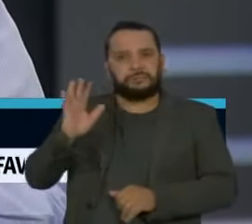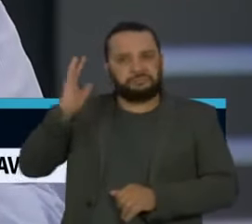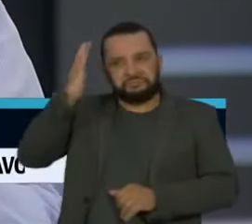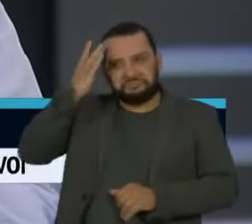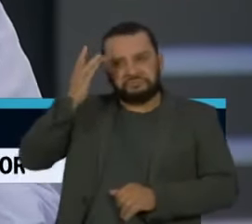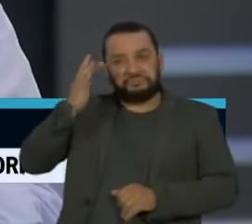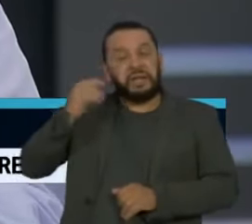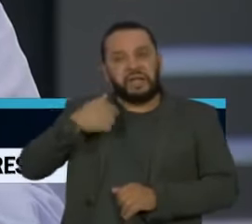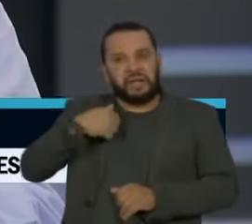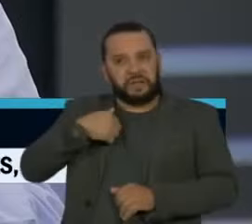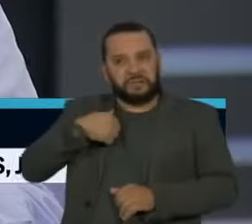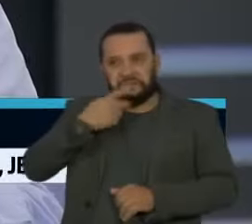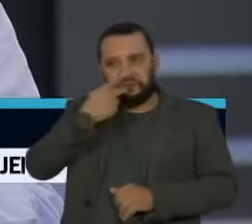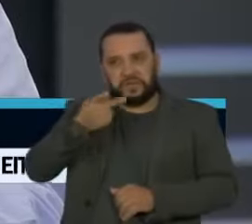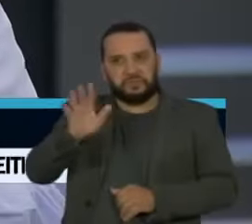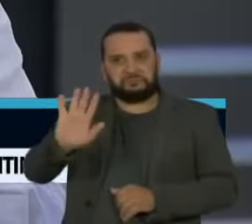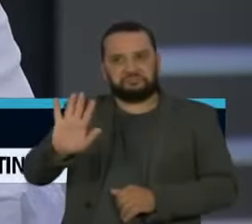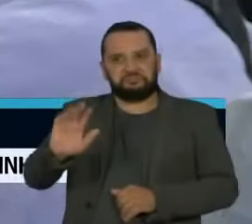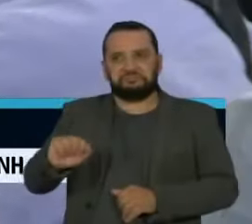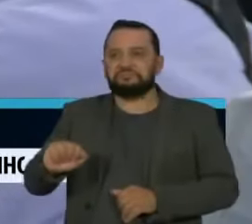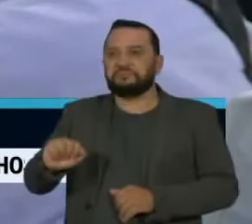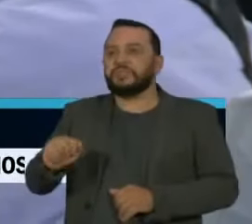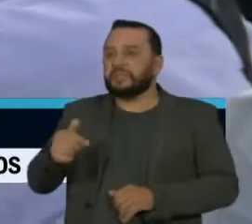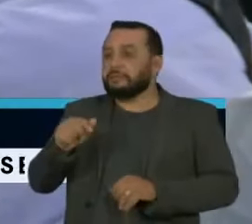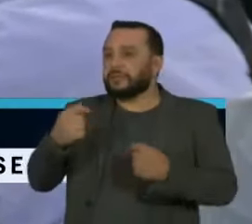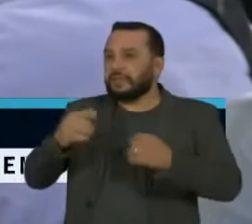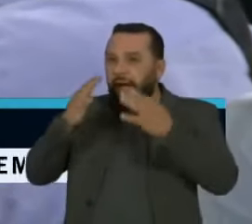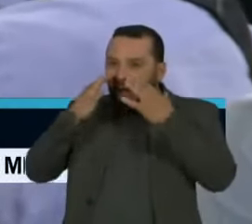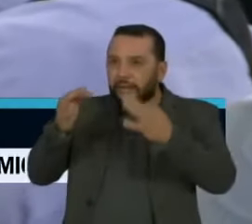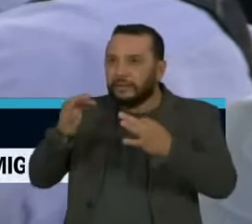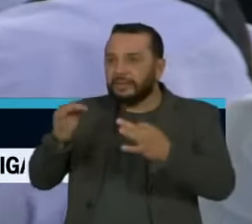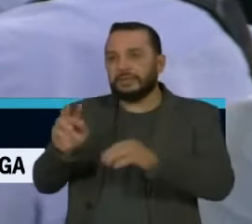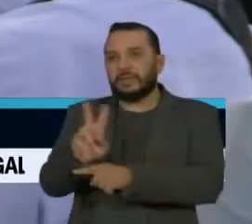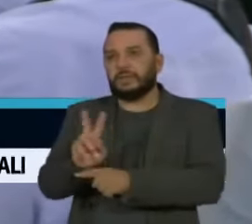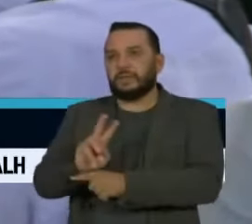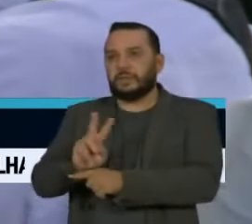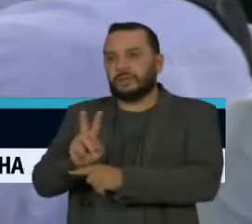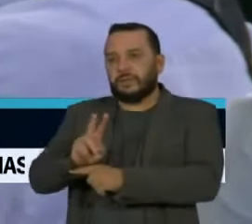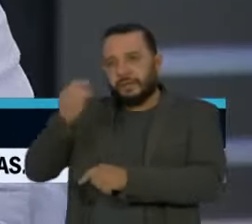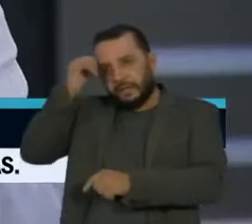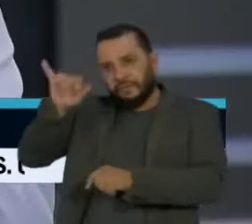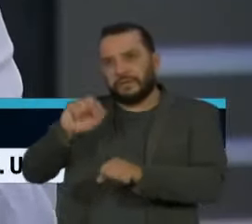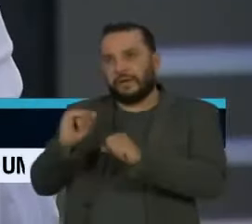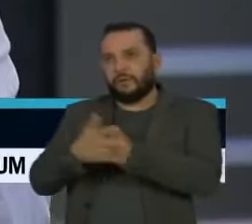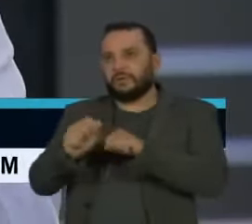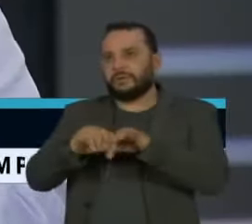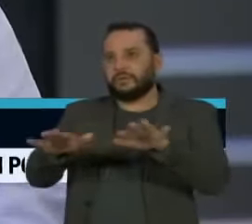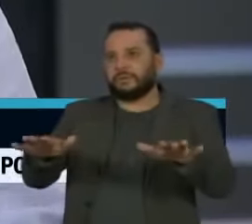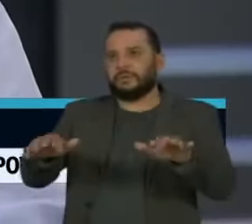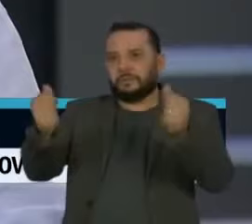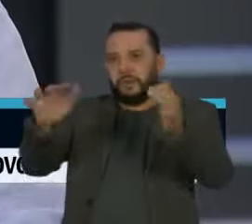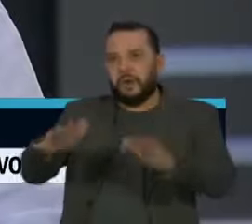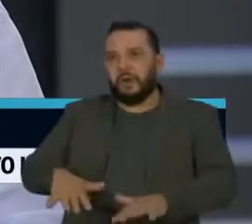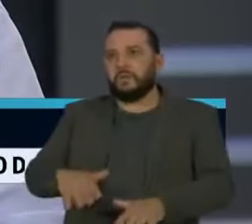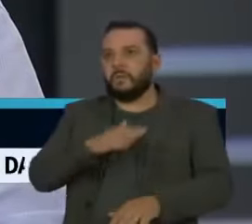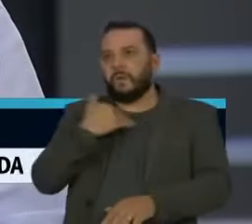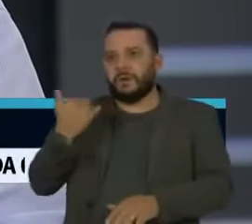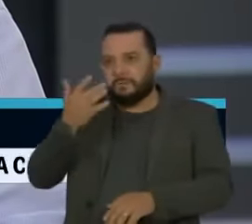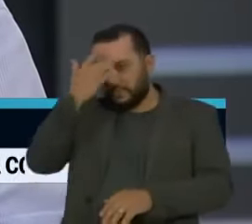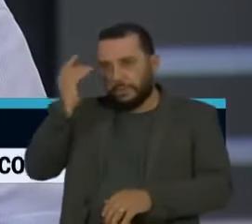Eu aposto em que nós temos que manter a guarda alta para não correr o risco de morrer muito mais gente até o final do